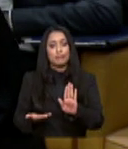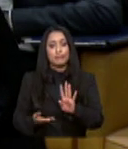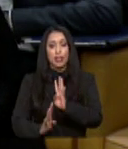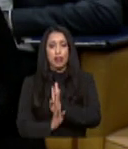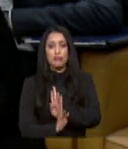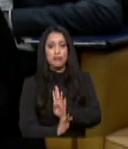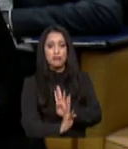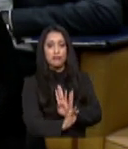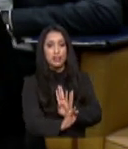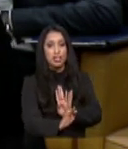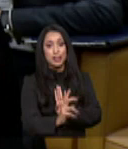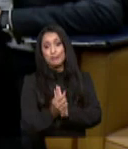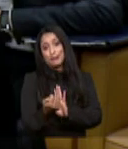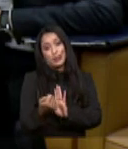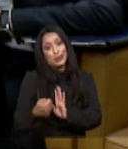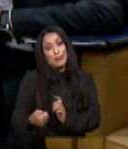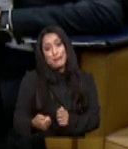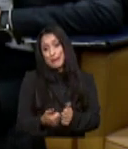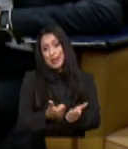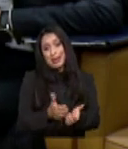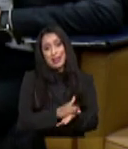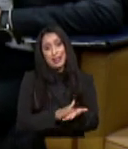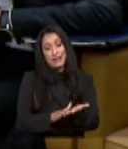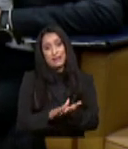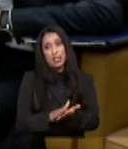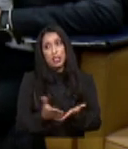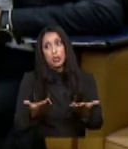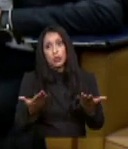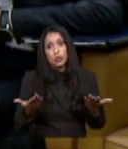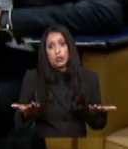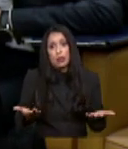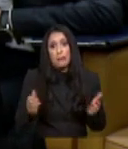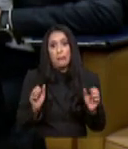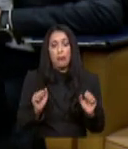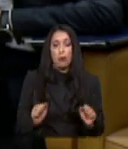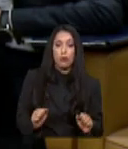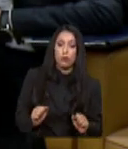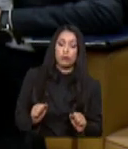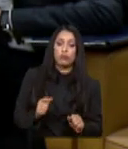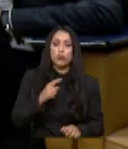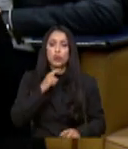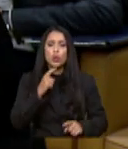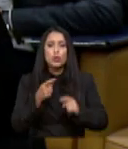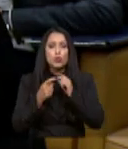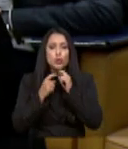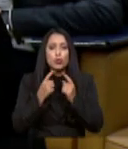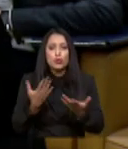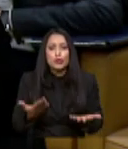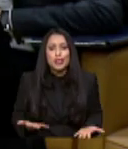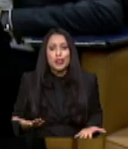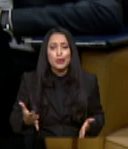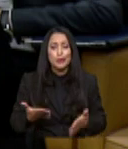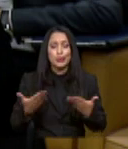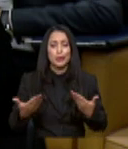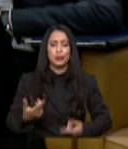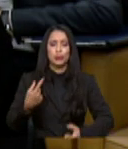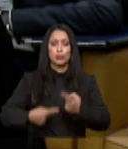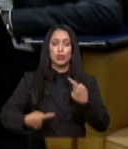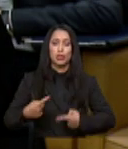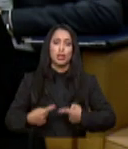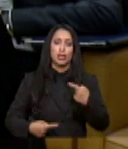têm o benefício da dúvida quando as políticas públicas